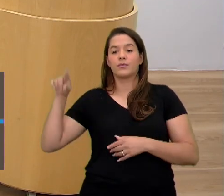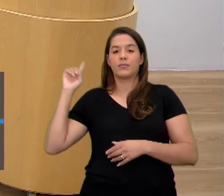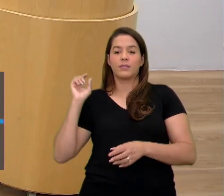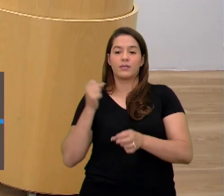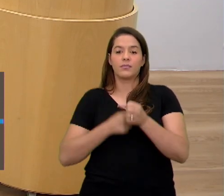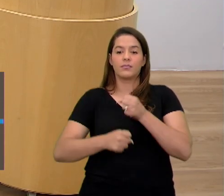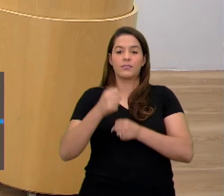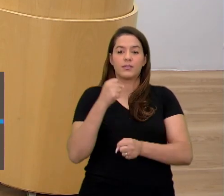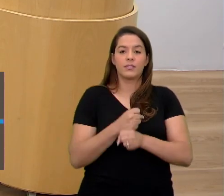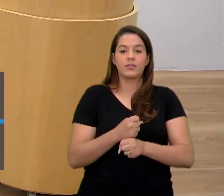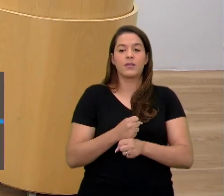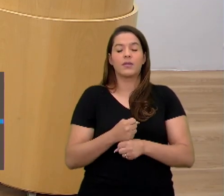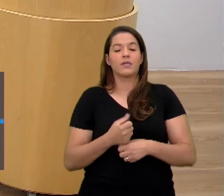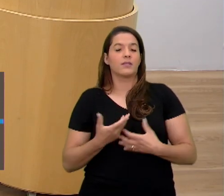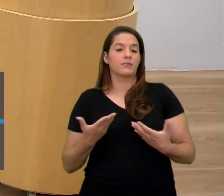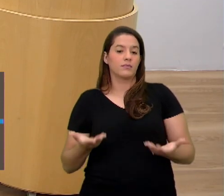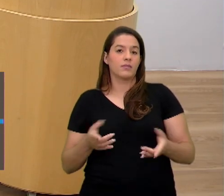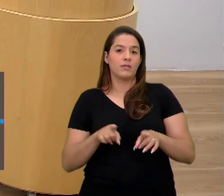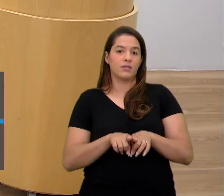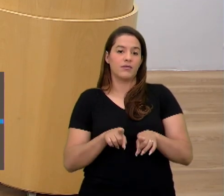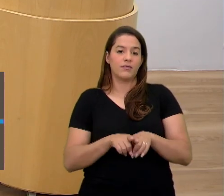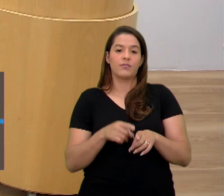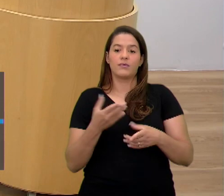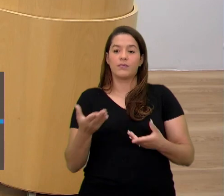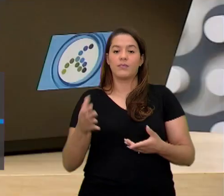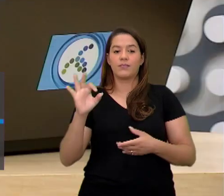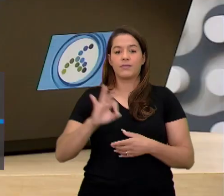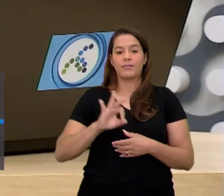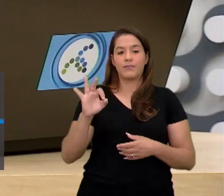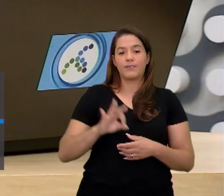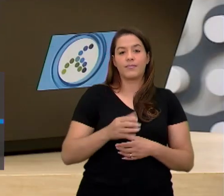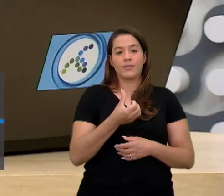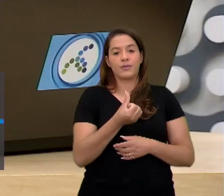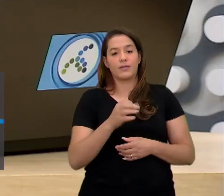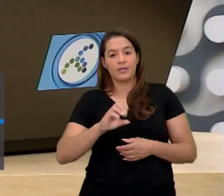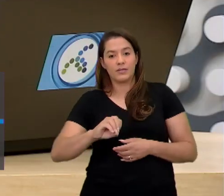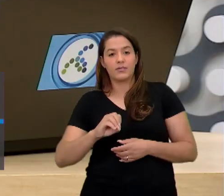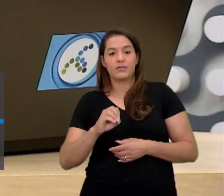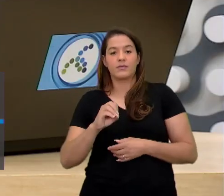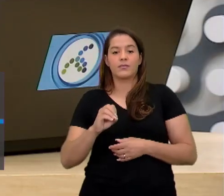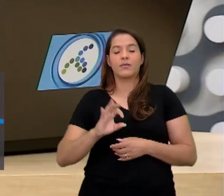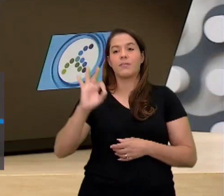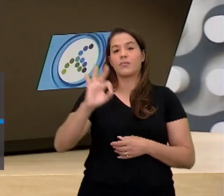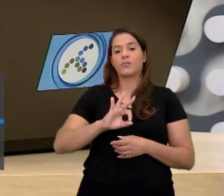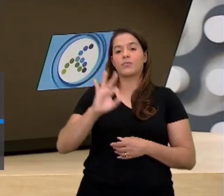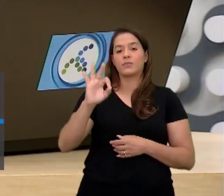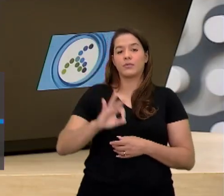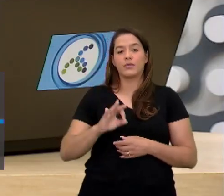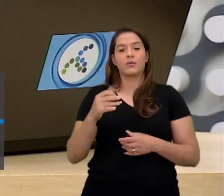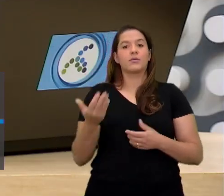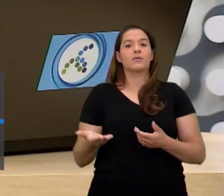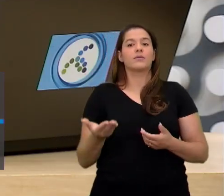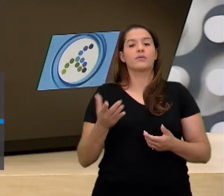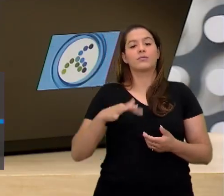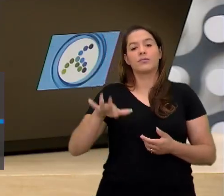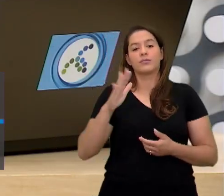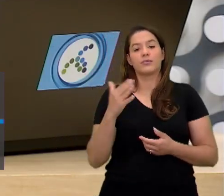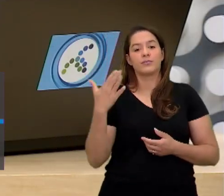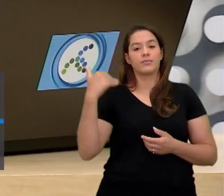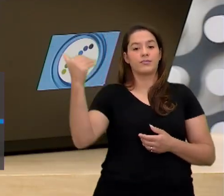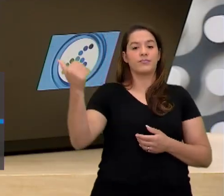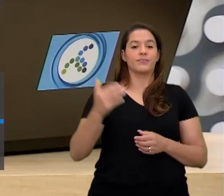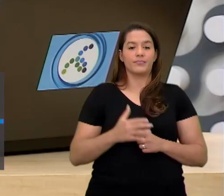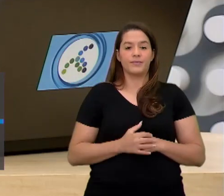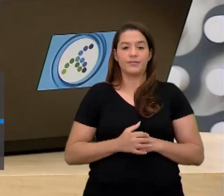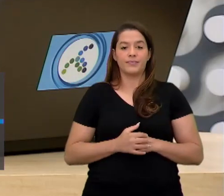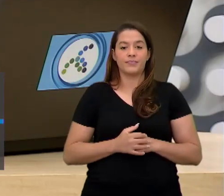ficou maluco por causa disso. A vacina tem 60 e não sei quanto % de sucesso.